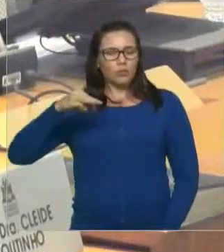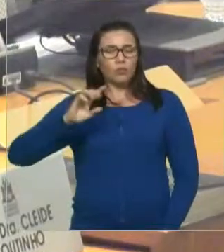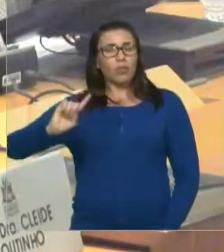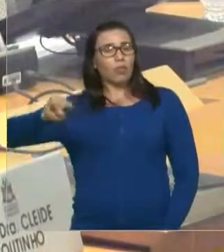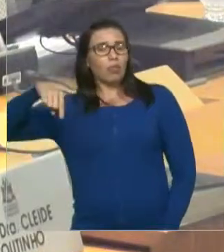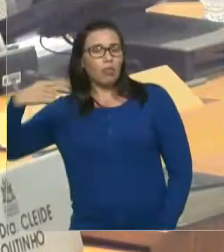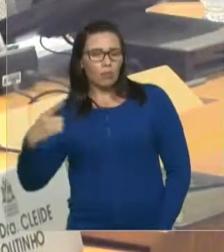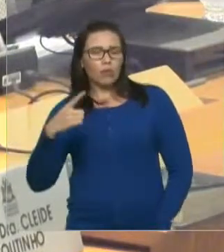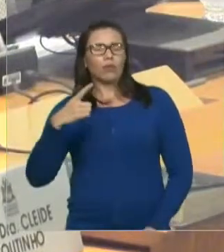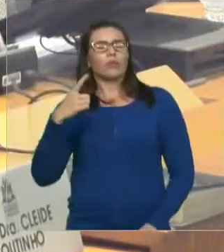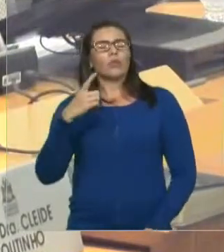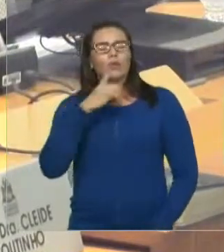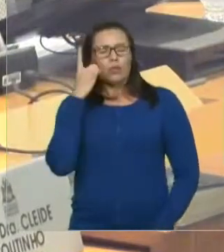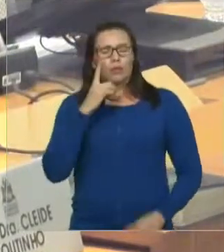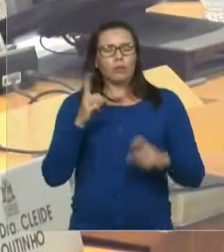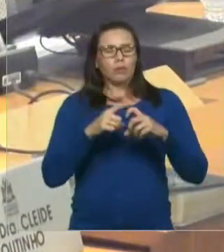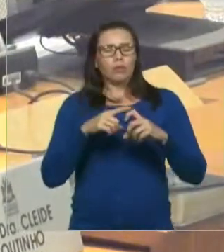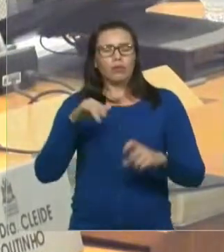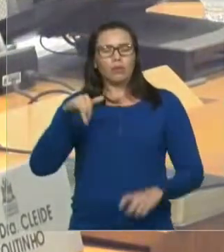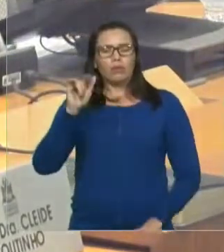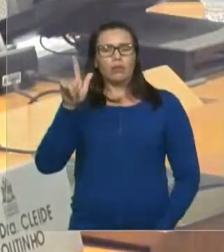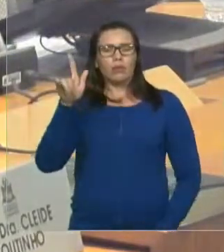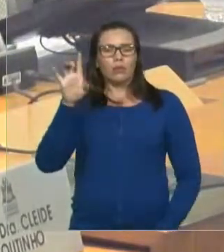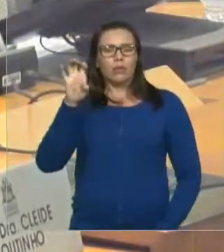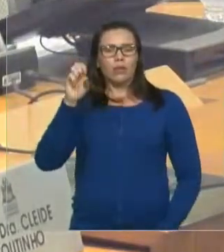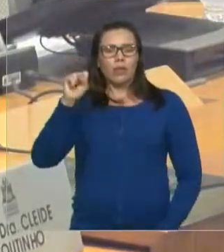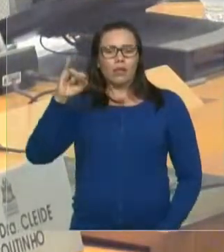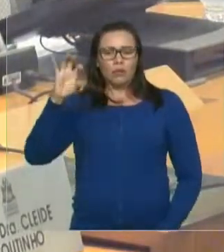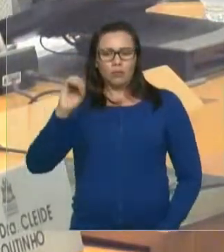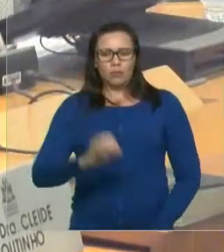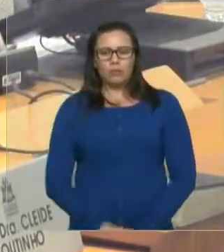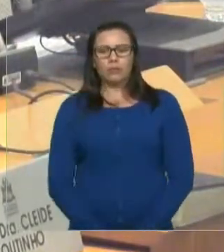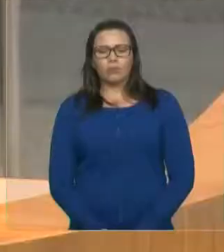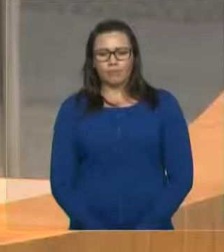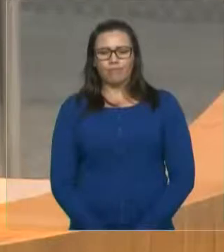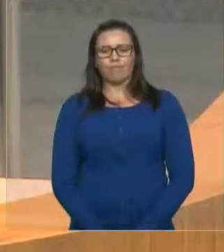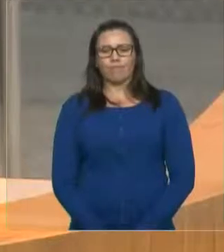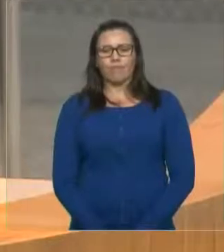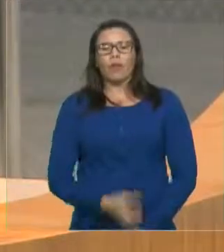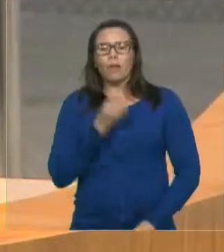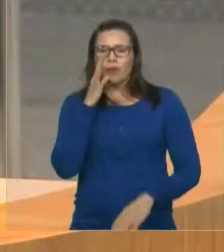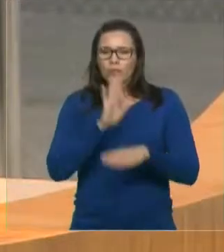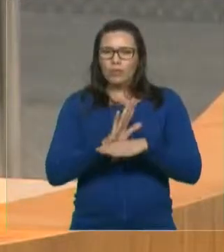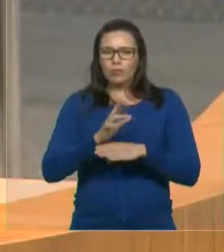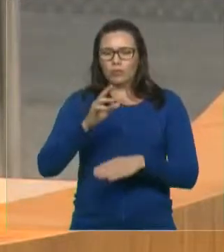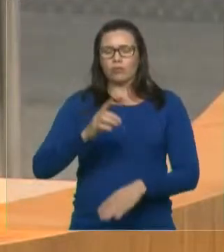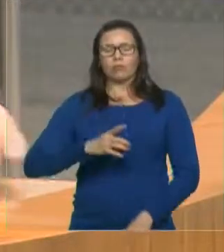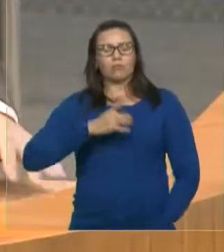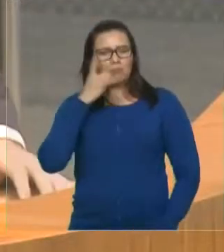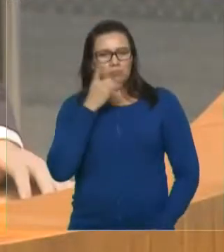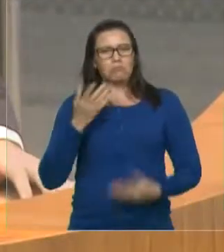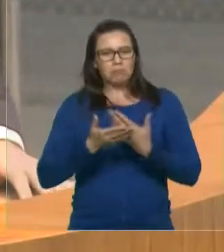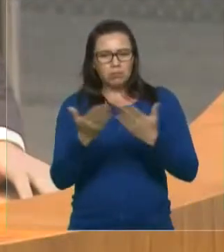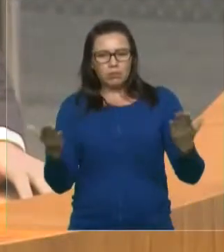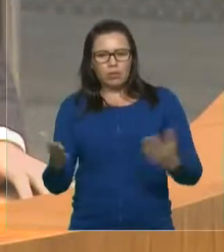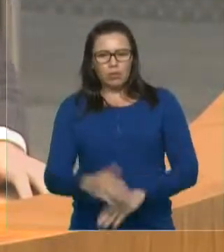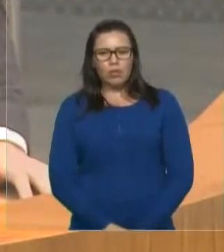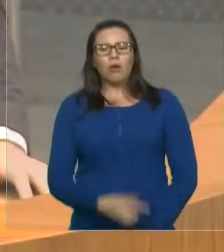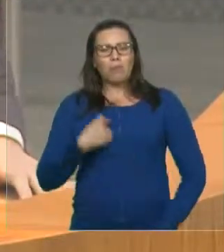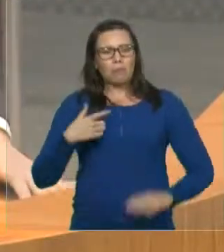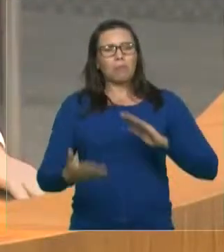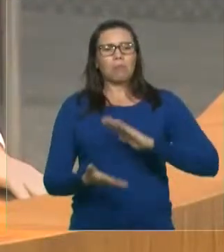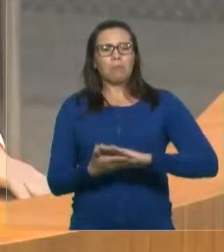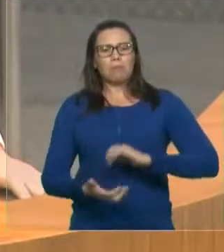Presidente, senhoras e senhores deputados, inicialmente gostaria de parabenizar o deputado Zé Inácio, pois na